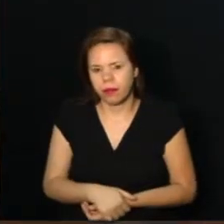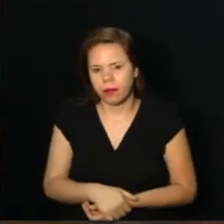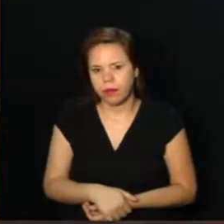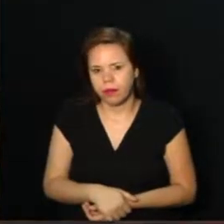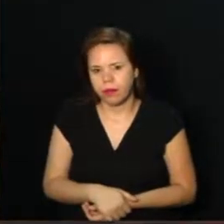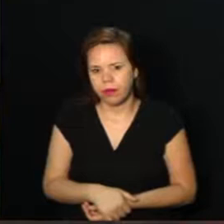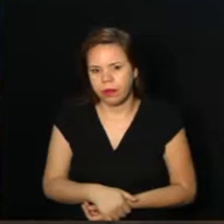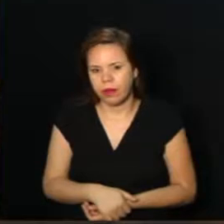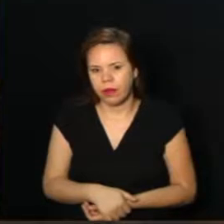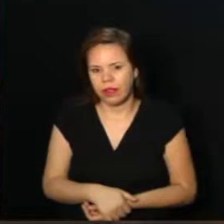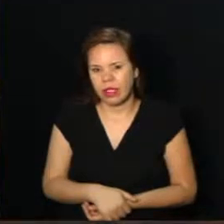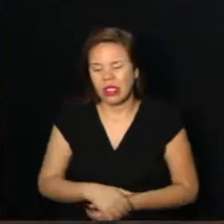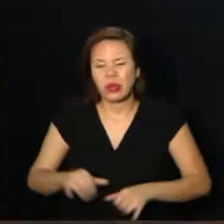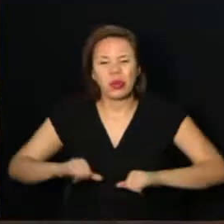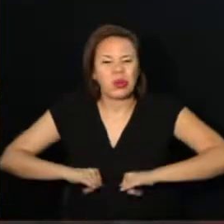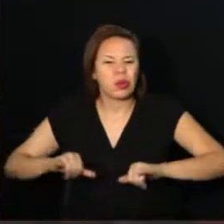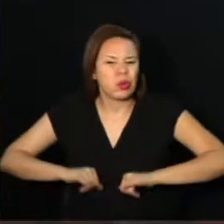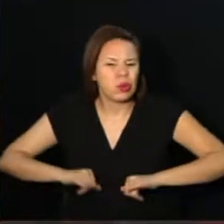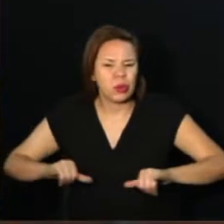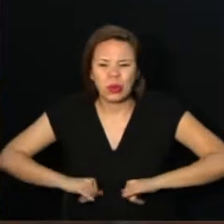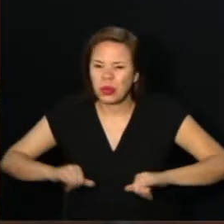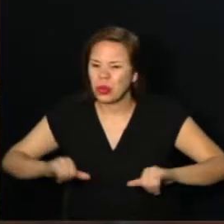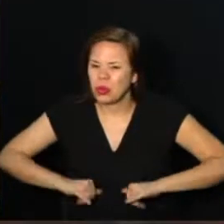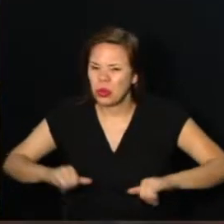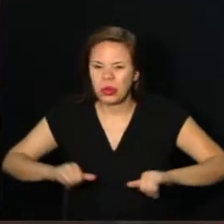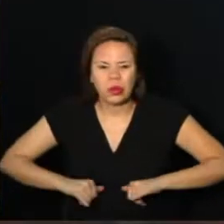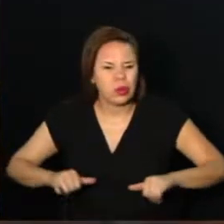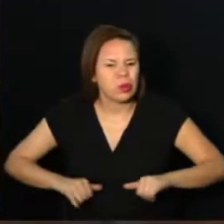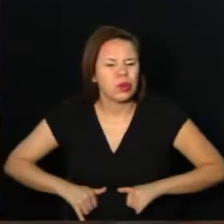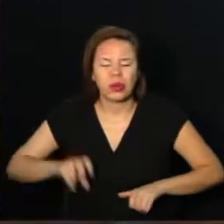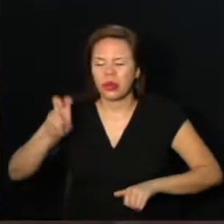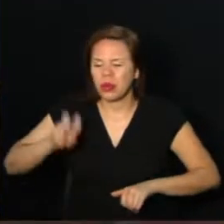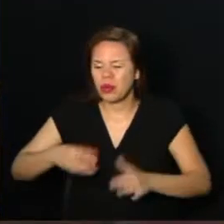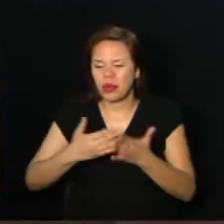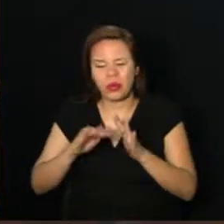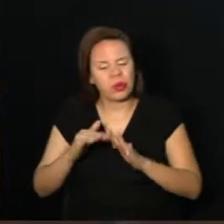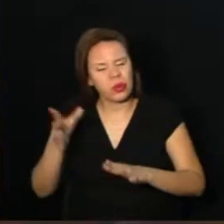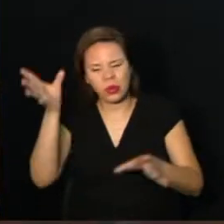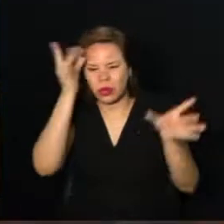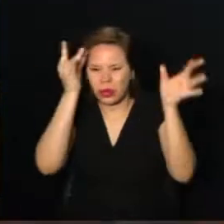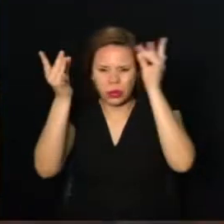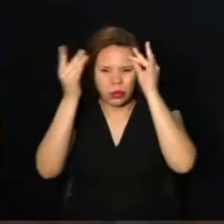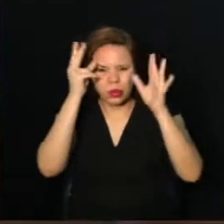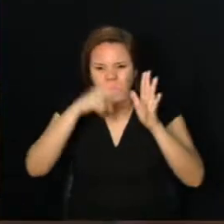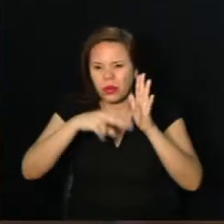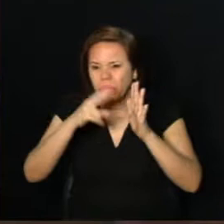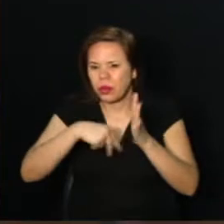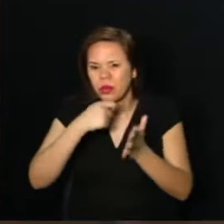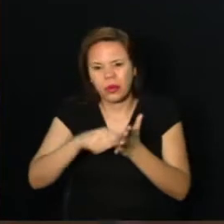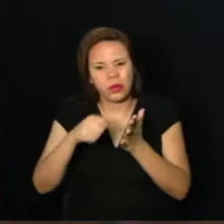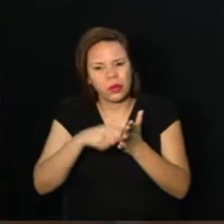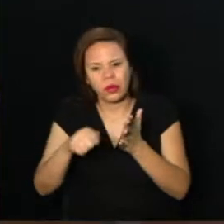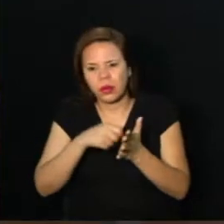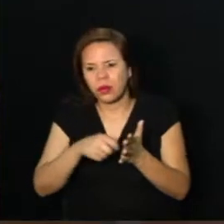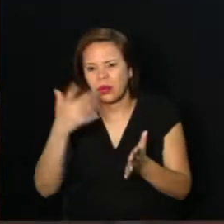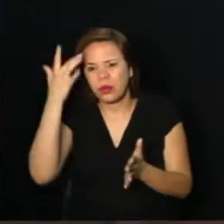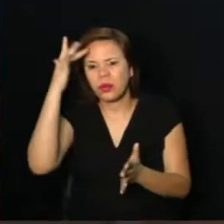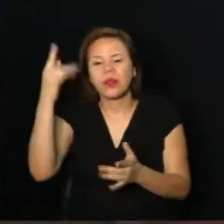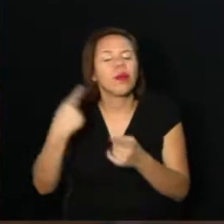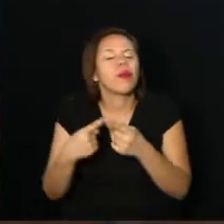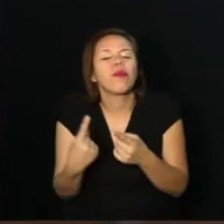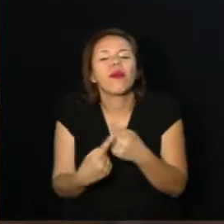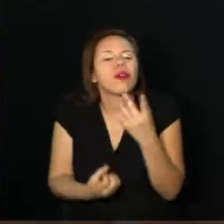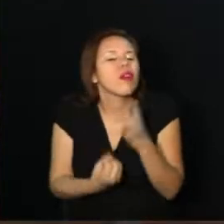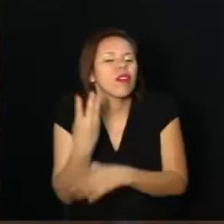se martirizam dia a dia nos bancos escolares sem aprender a ler e escrever e sem saber a causa